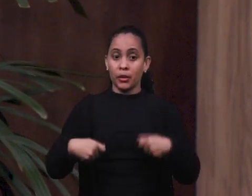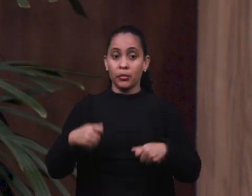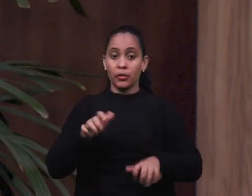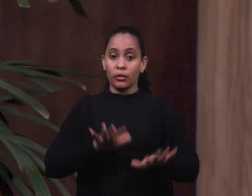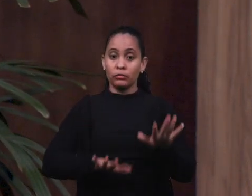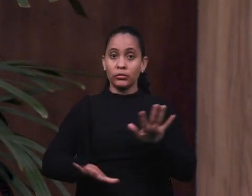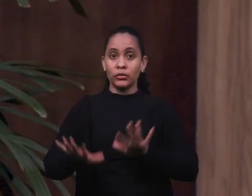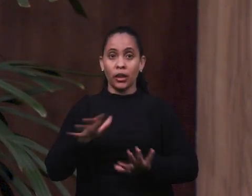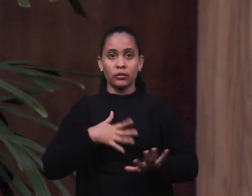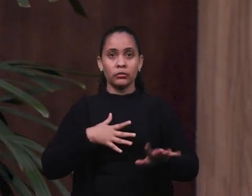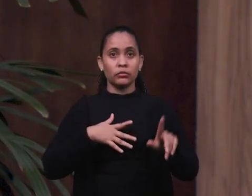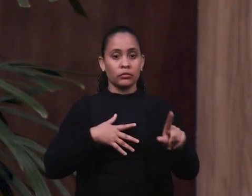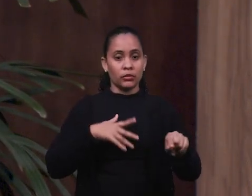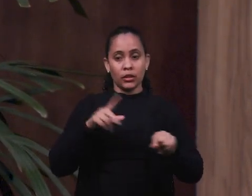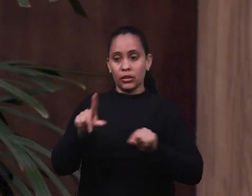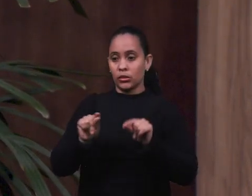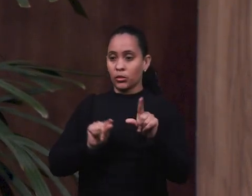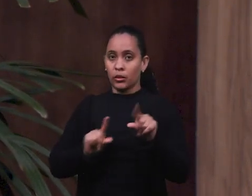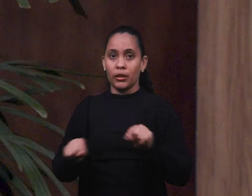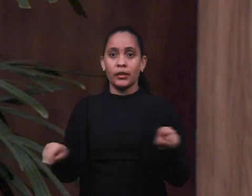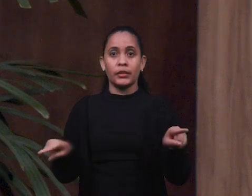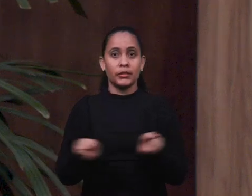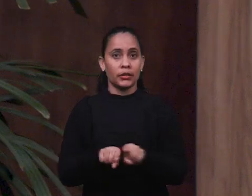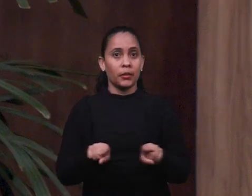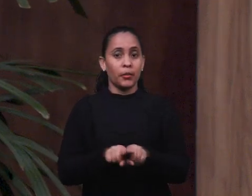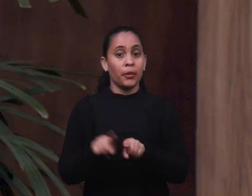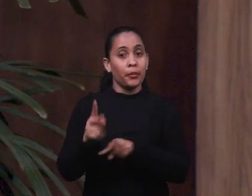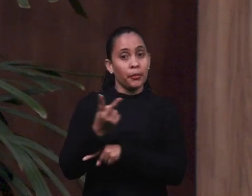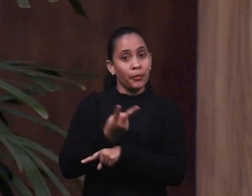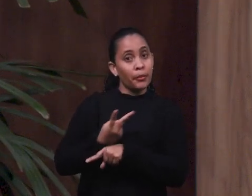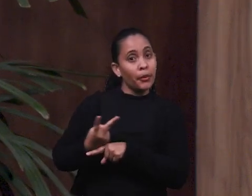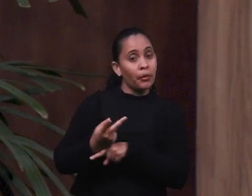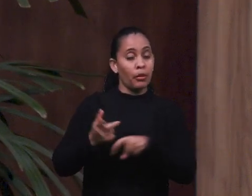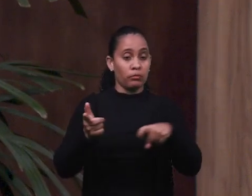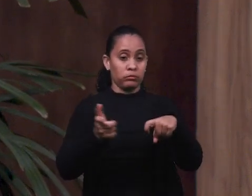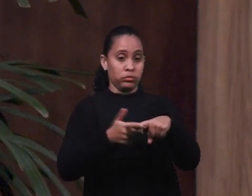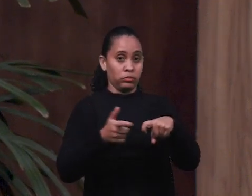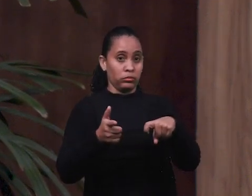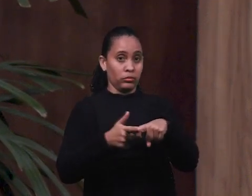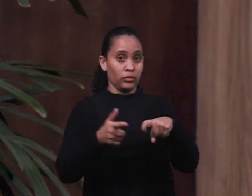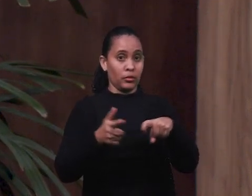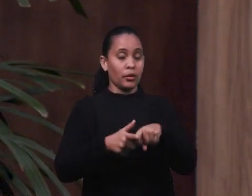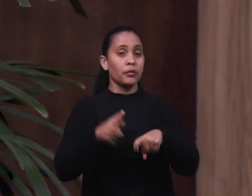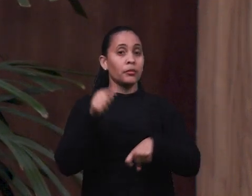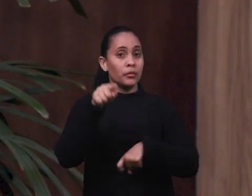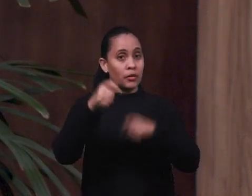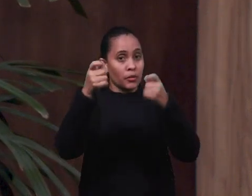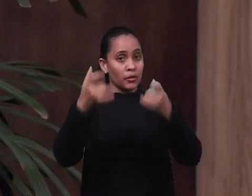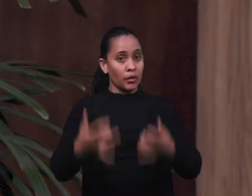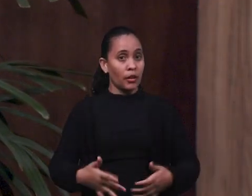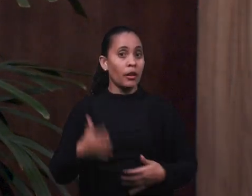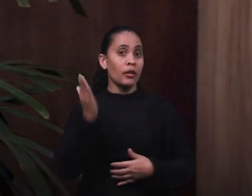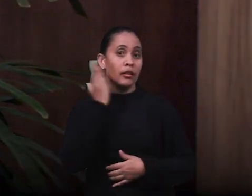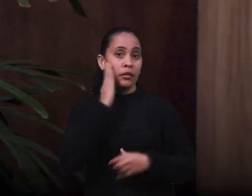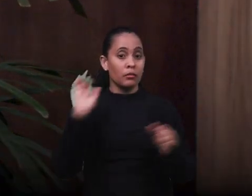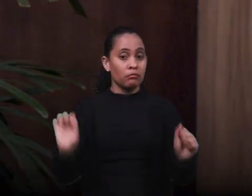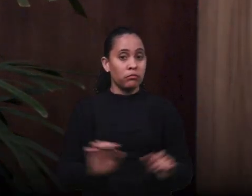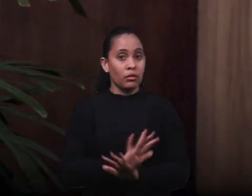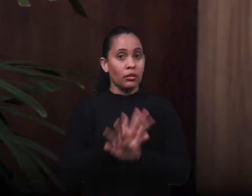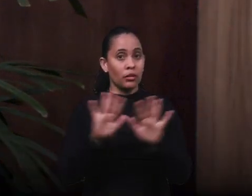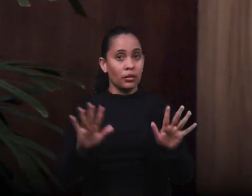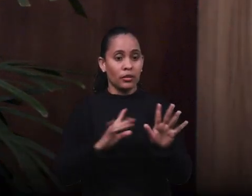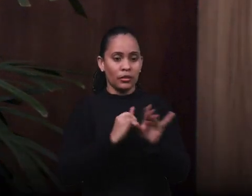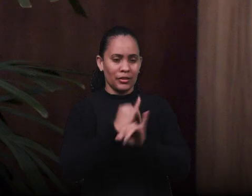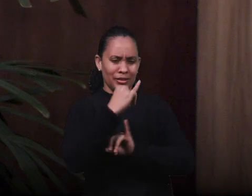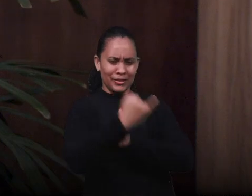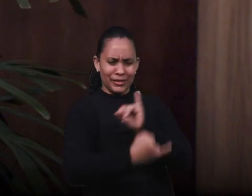precisamos ter o equilíbrio para saber escolher e sempre lembre-se de procurar um profissional da área para esclarecer todas as dúvidas,